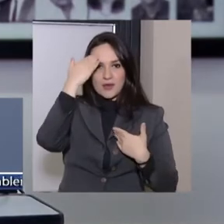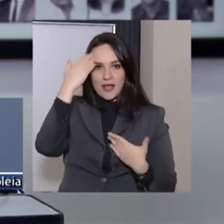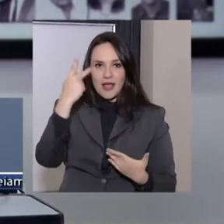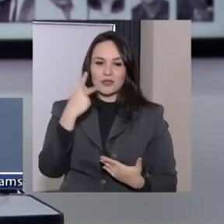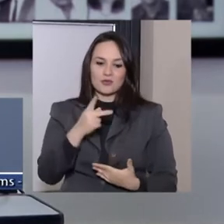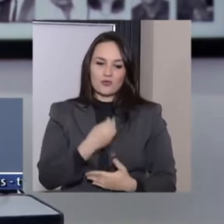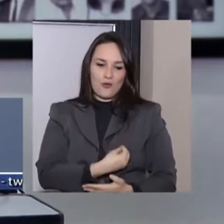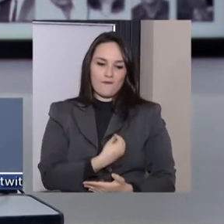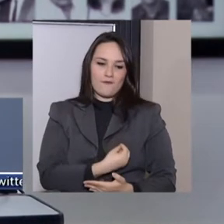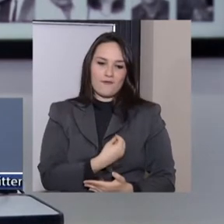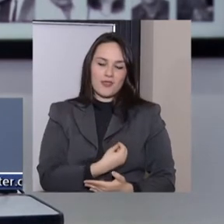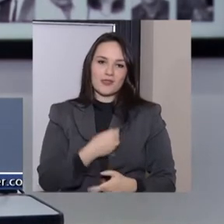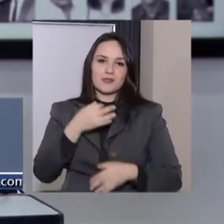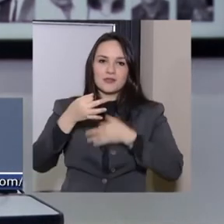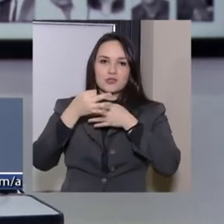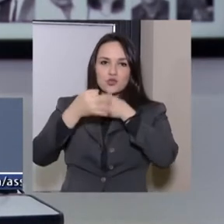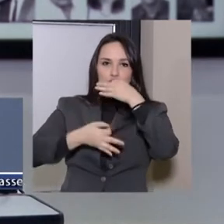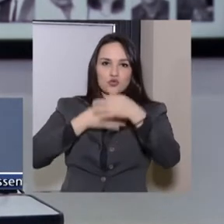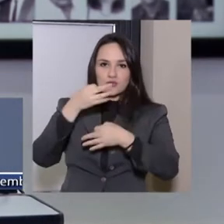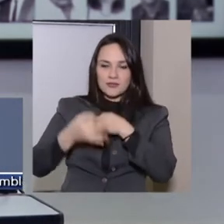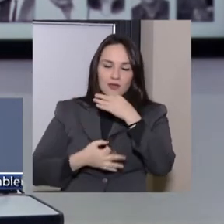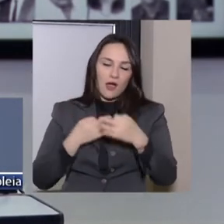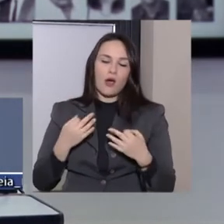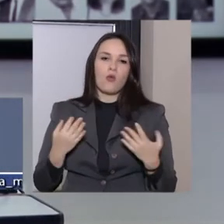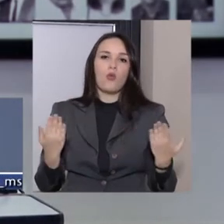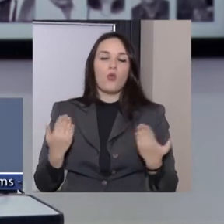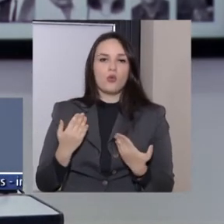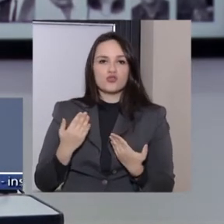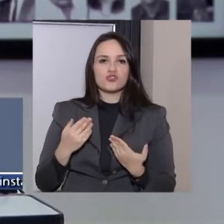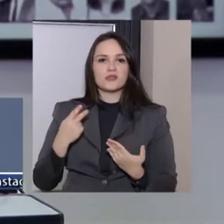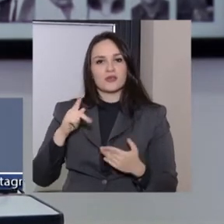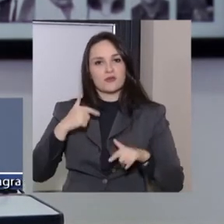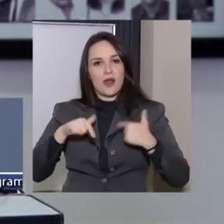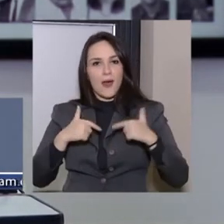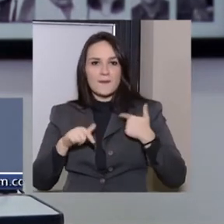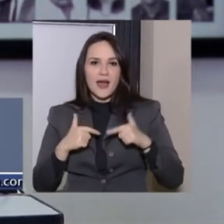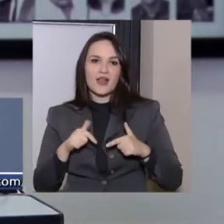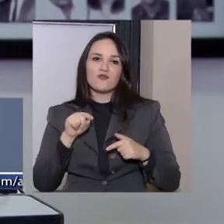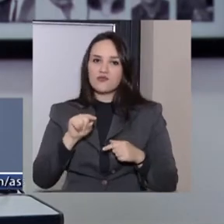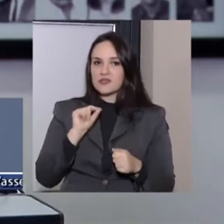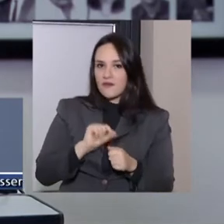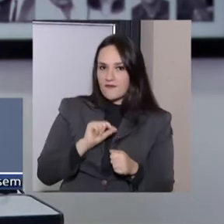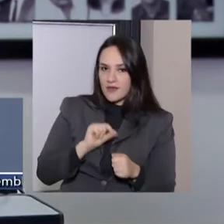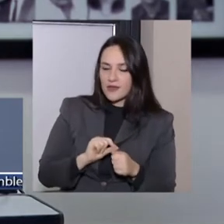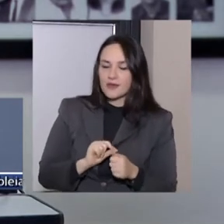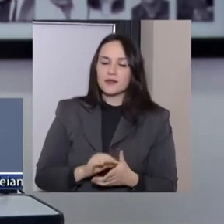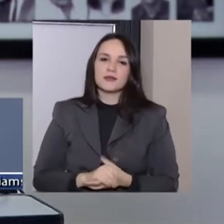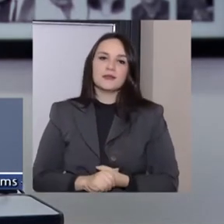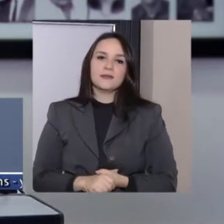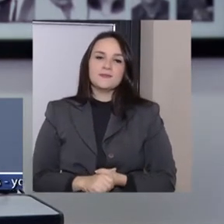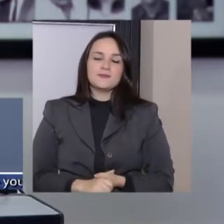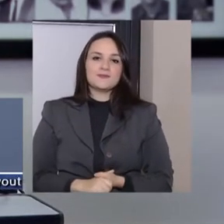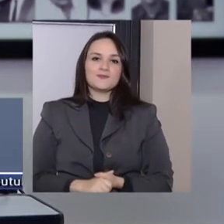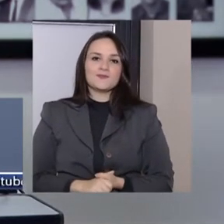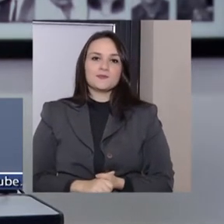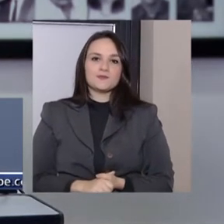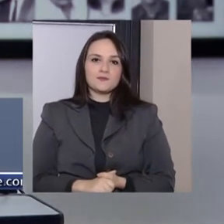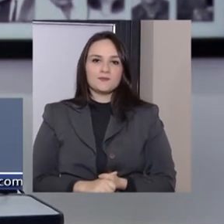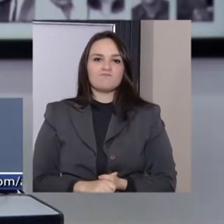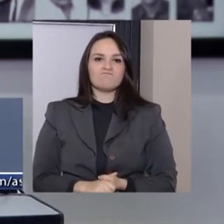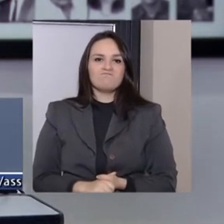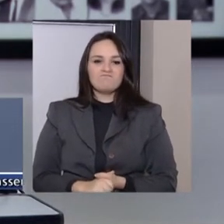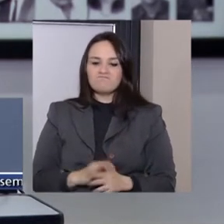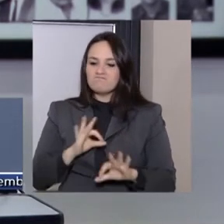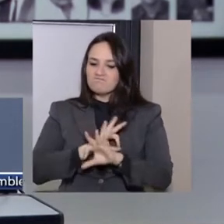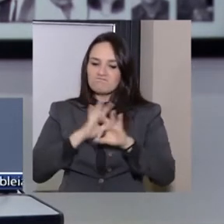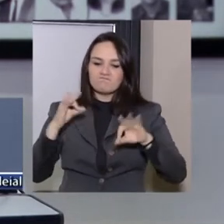sua participação, parabenizá-lo pelo trabalho que vem sendo desenvolvido na